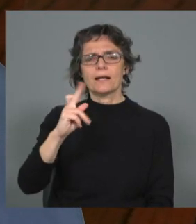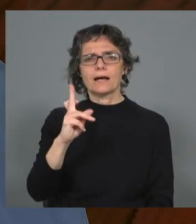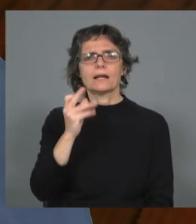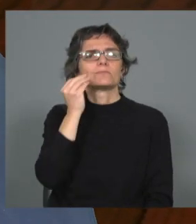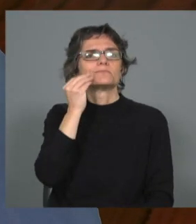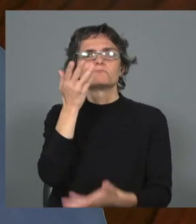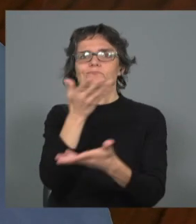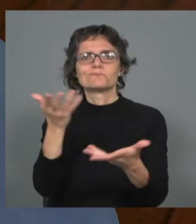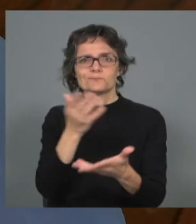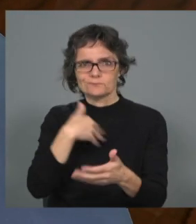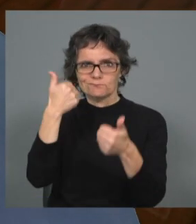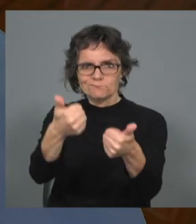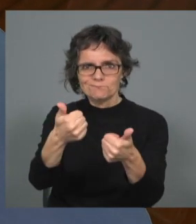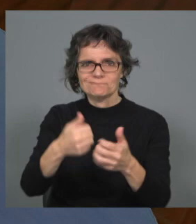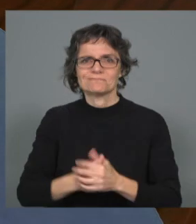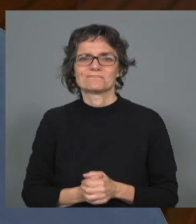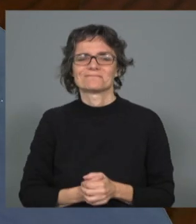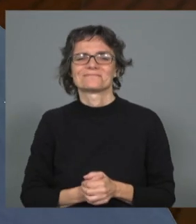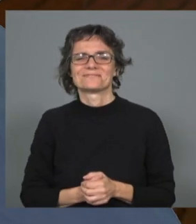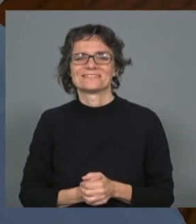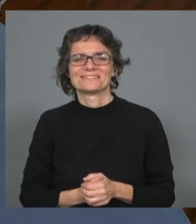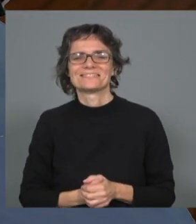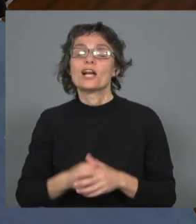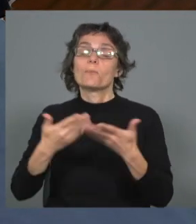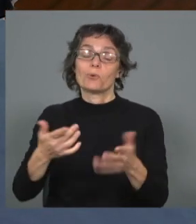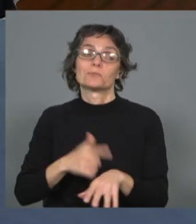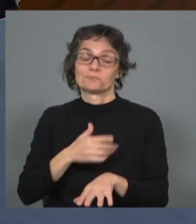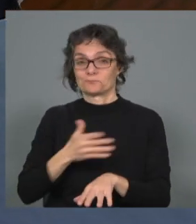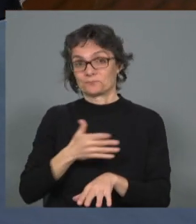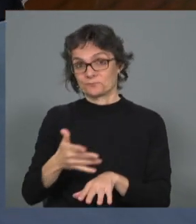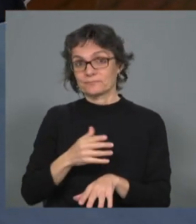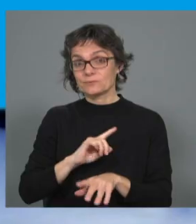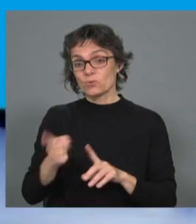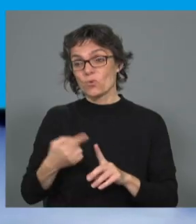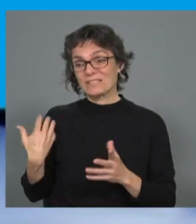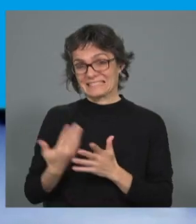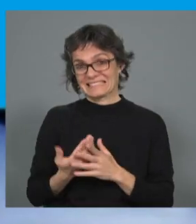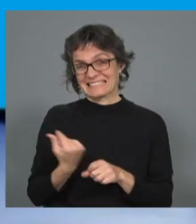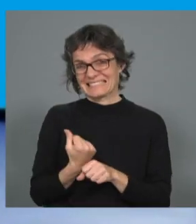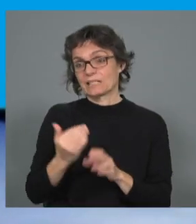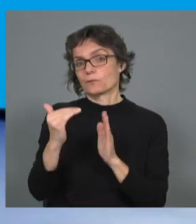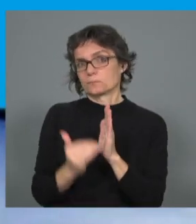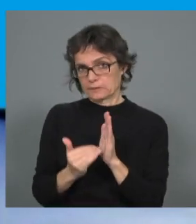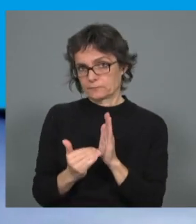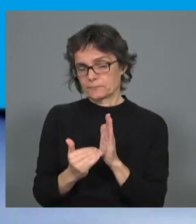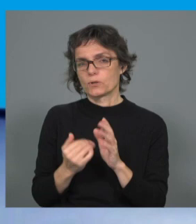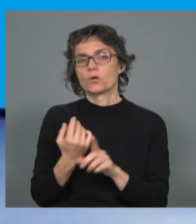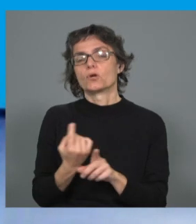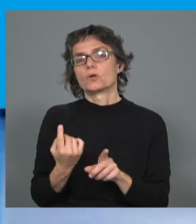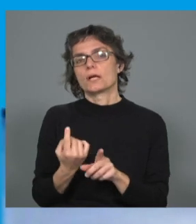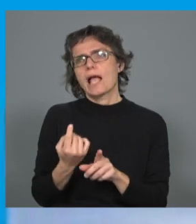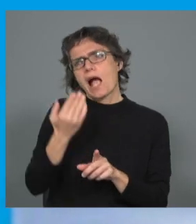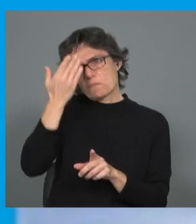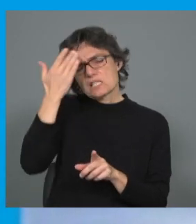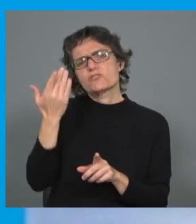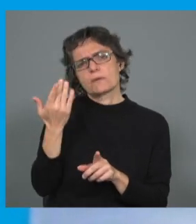boas razões, tem estado menos ativo nos últimos anos. E acreditamos que pelas boas razões porque achamos que